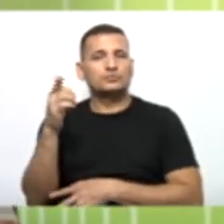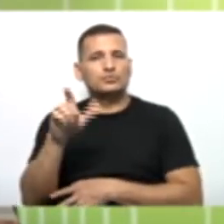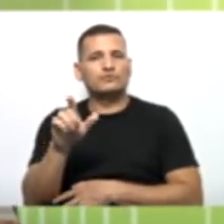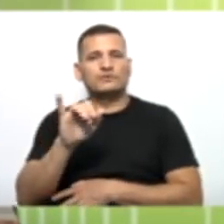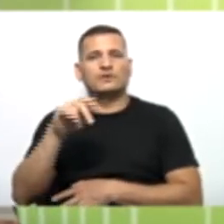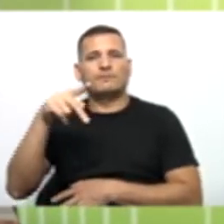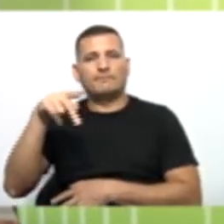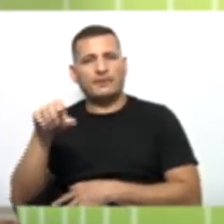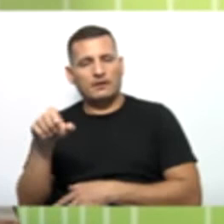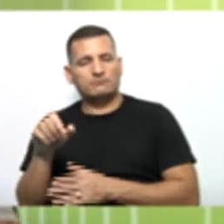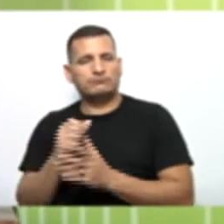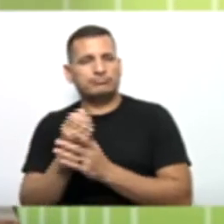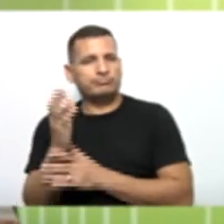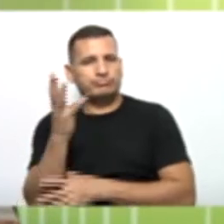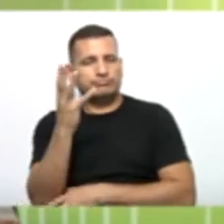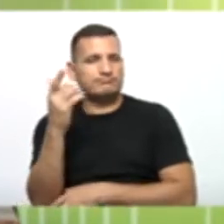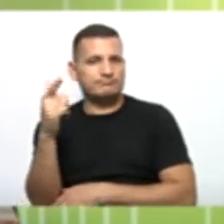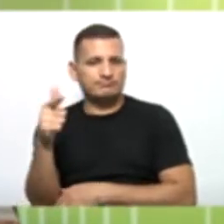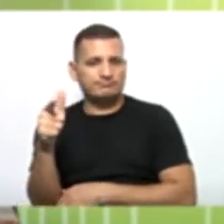novamente, num curto prazo.